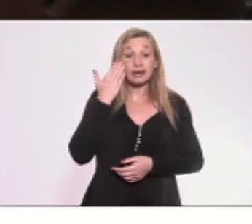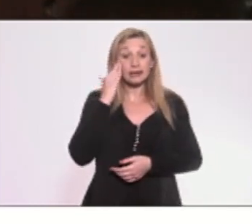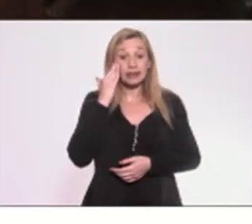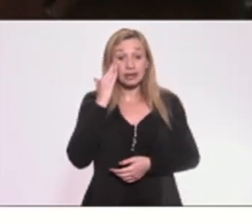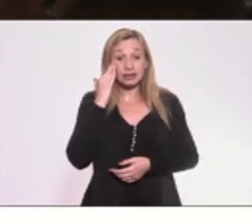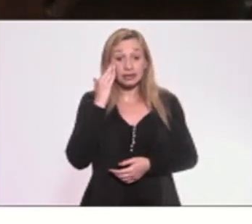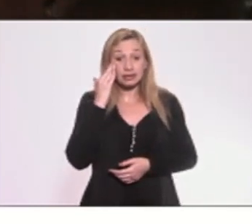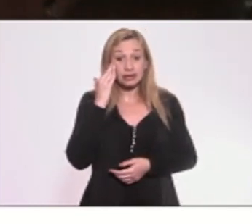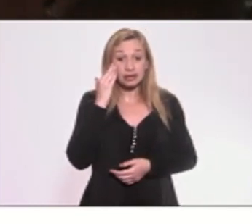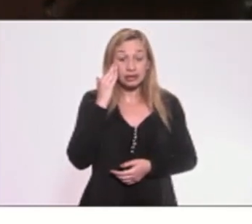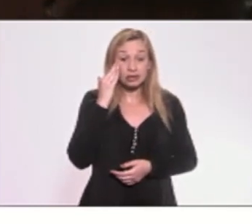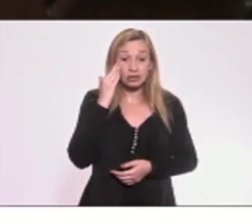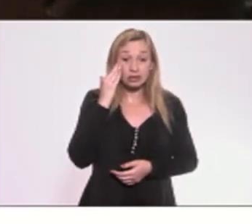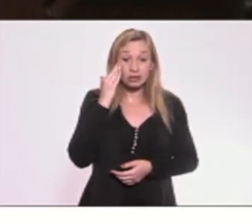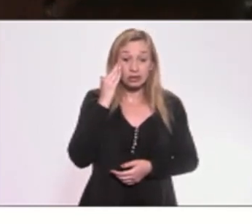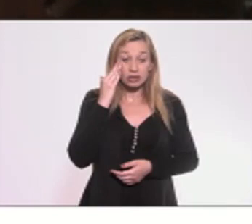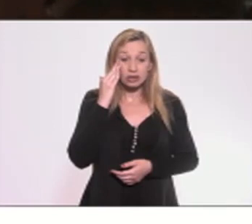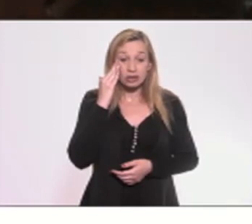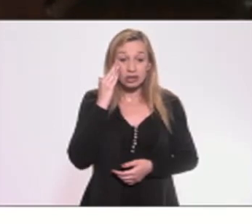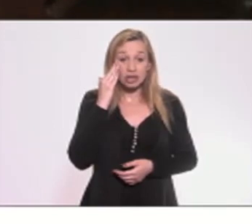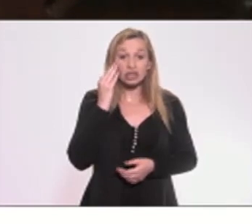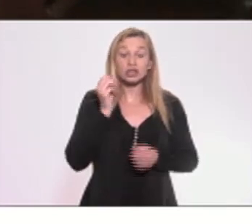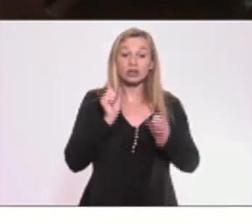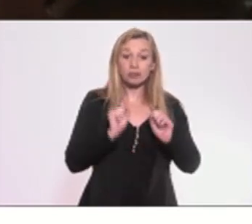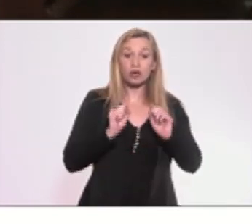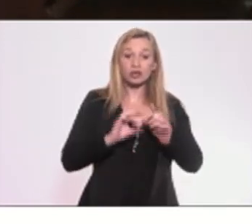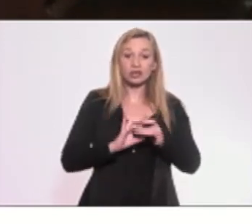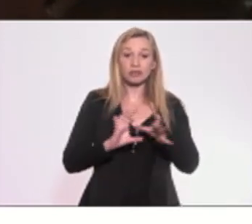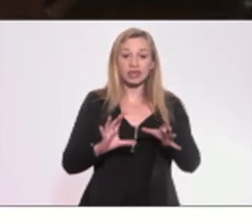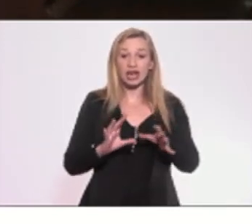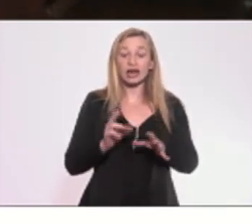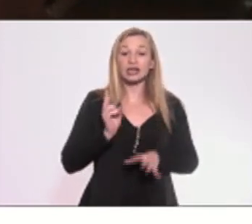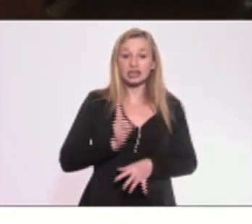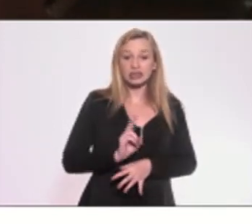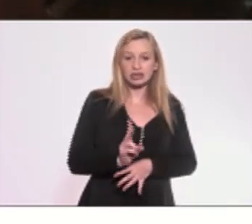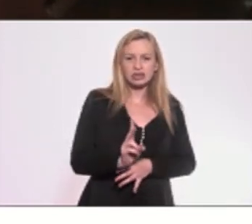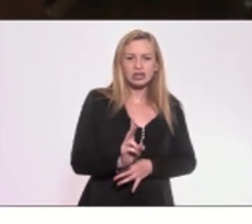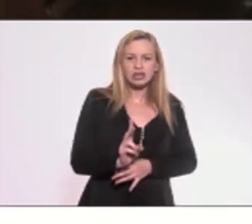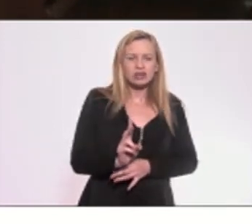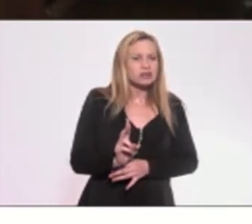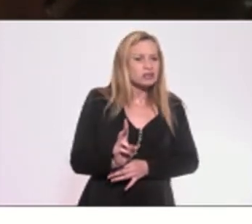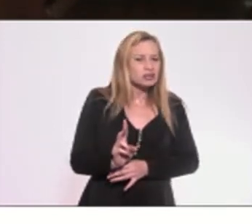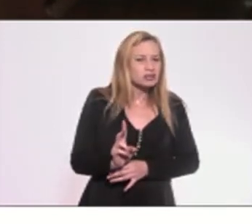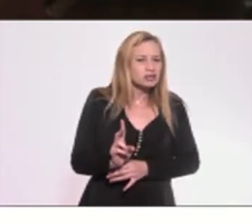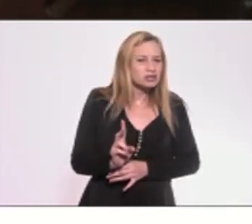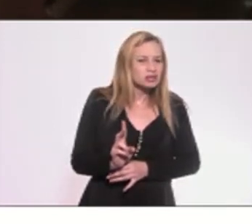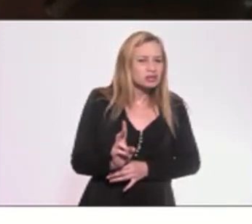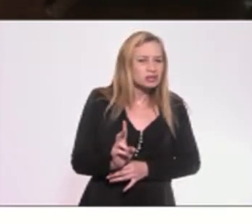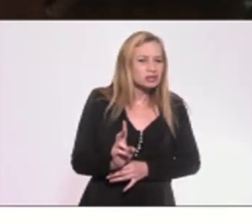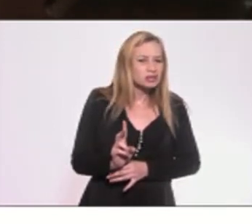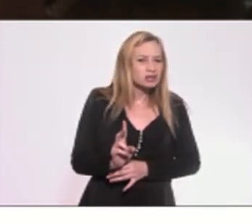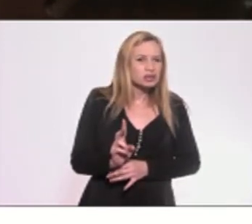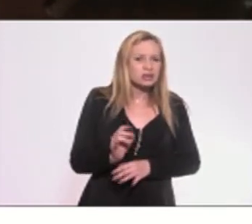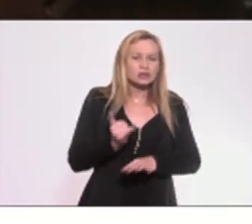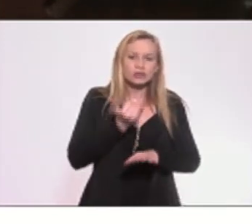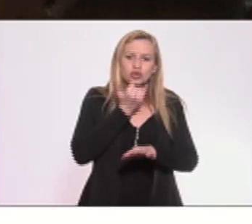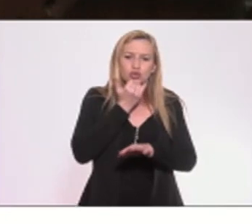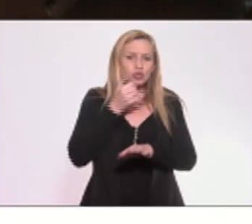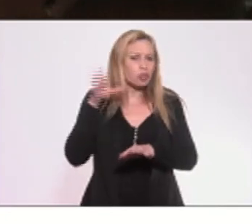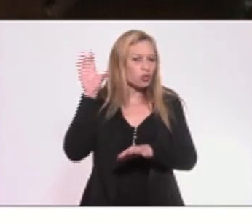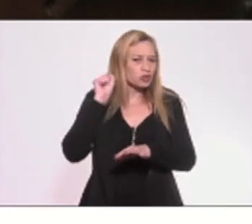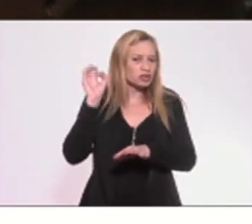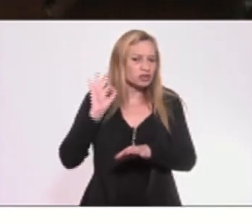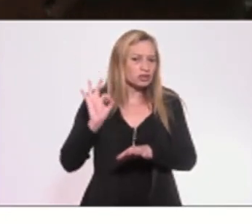autoria e materialidade suficiente, que se aplique a sentença e condene os deputados. Mas não jogue no colo